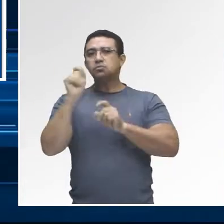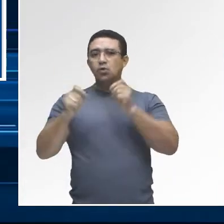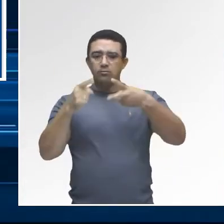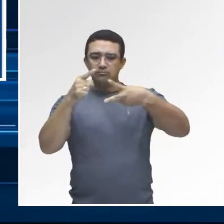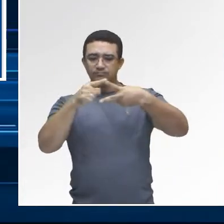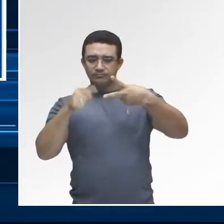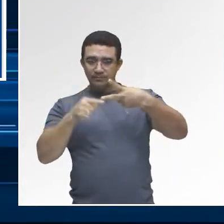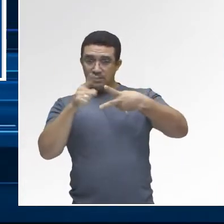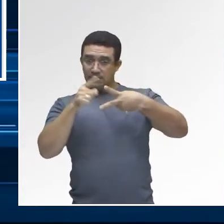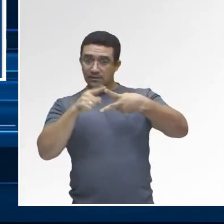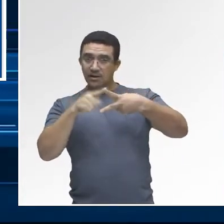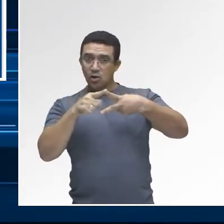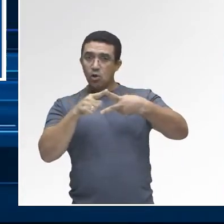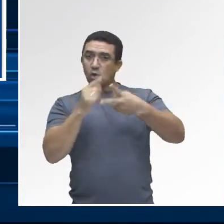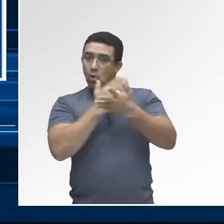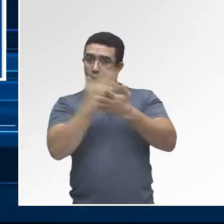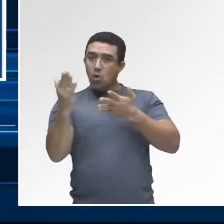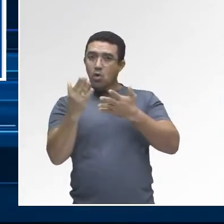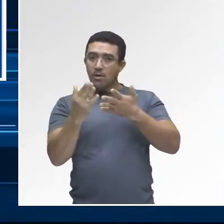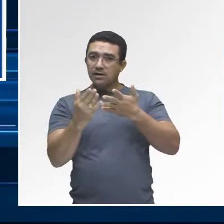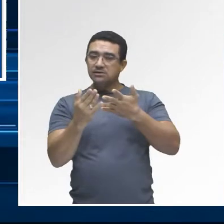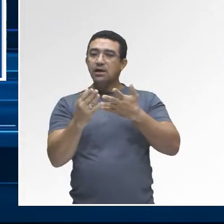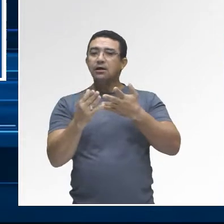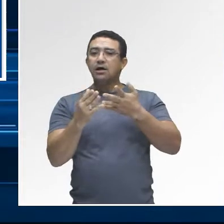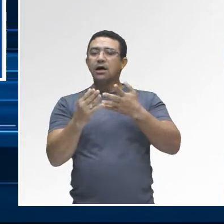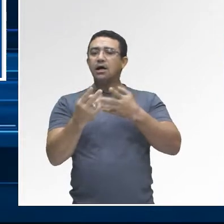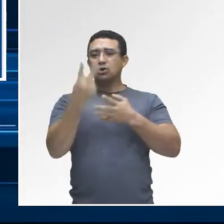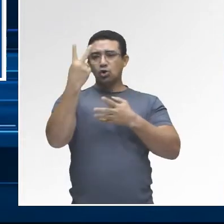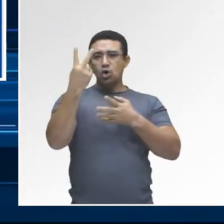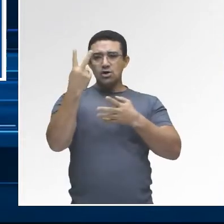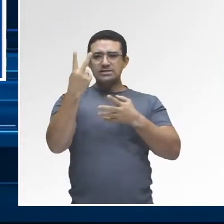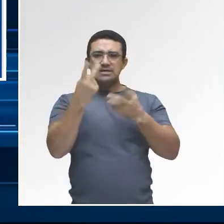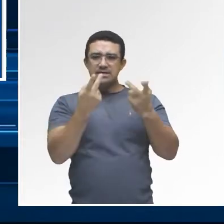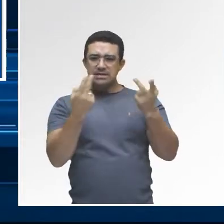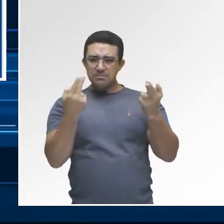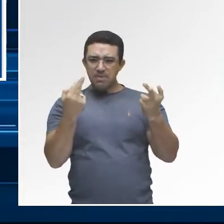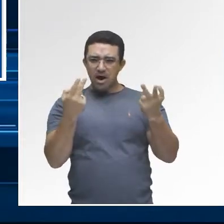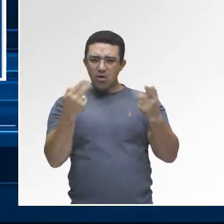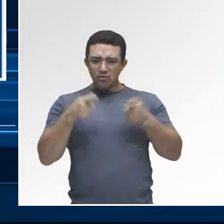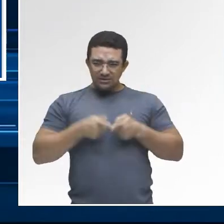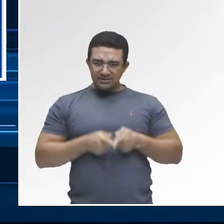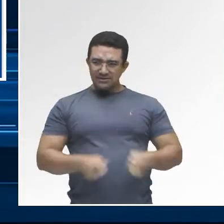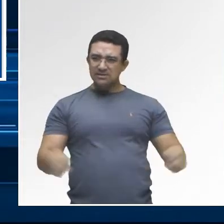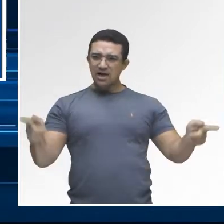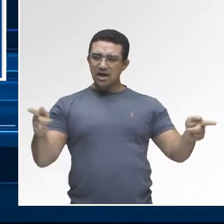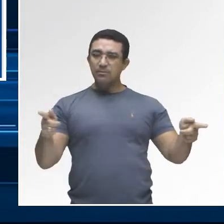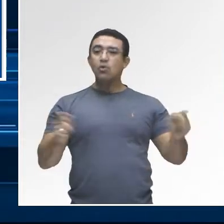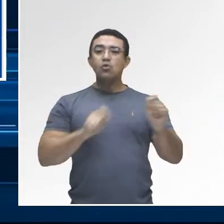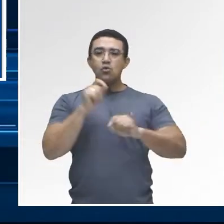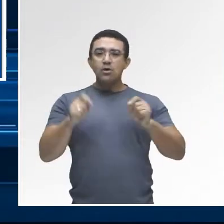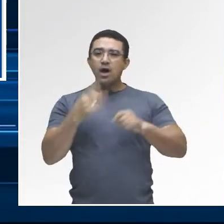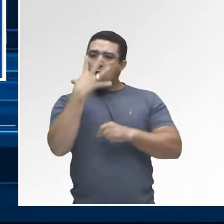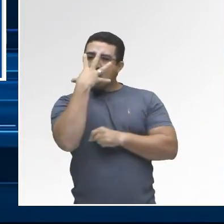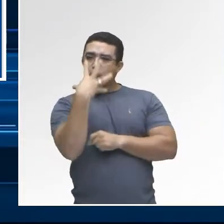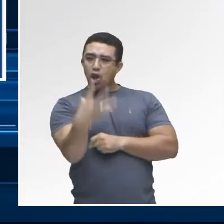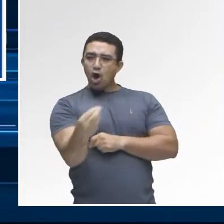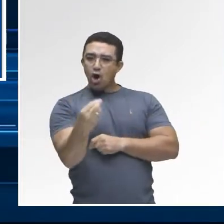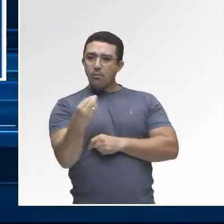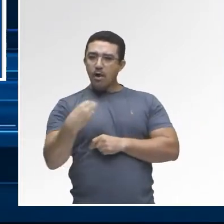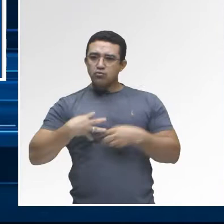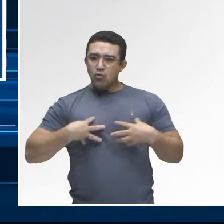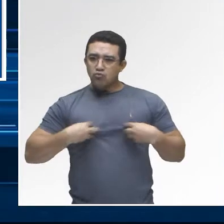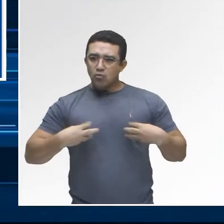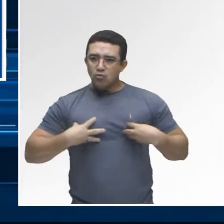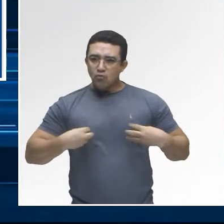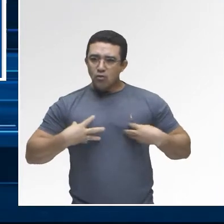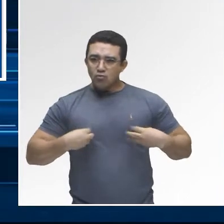aí a origem lendária, que está ligada a dois irmãos gêmeos que teriam sido amamentados por uma loba,